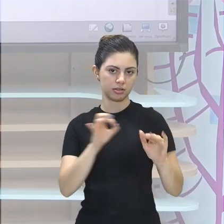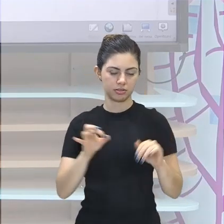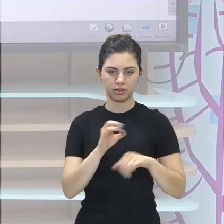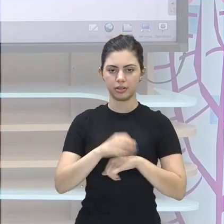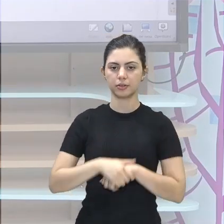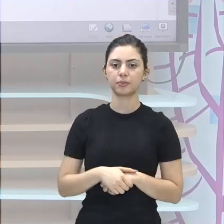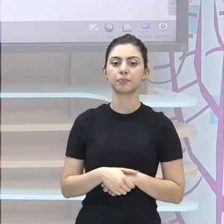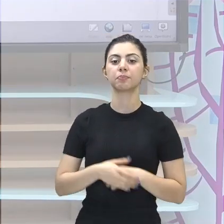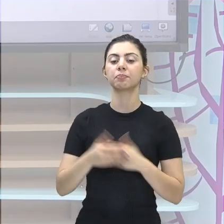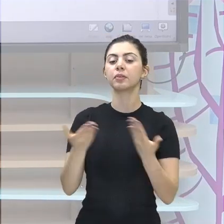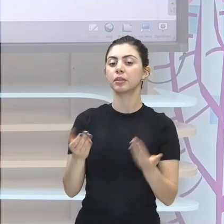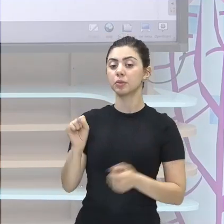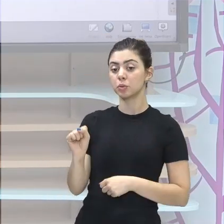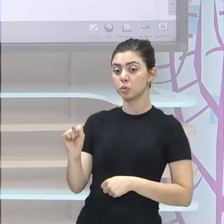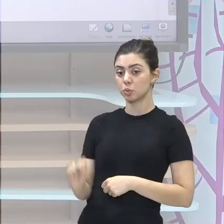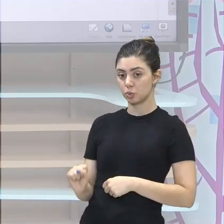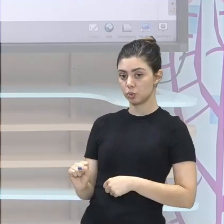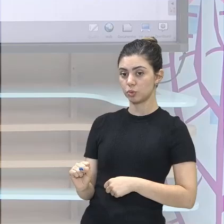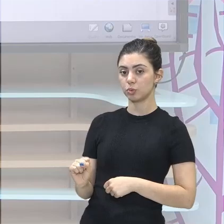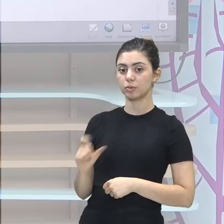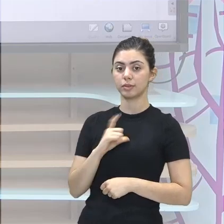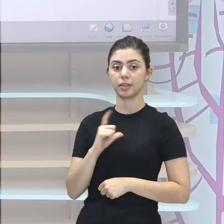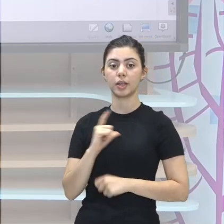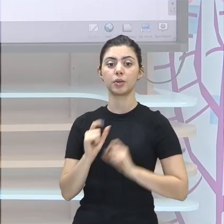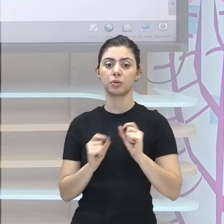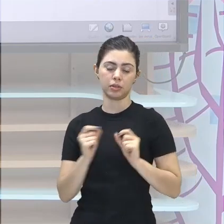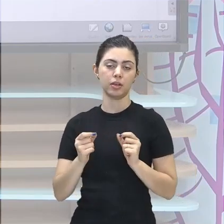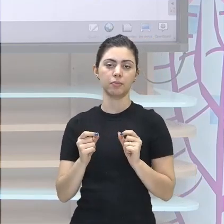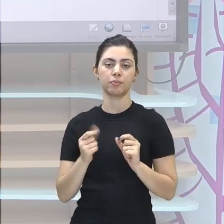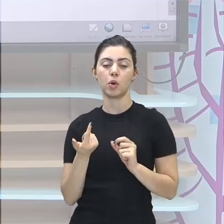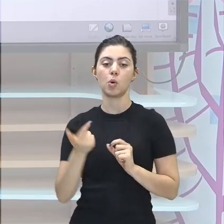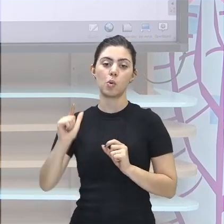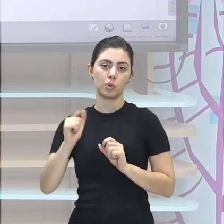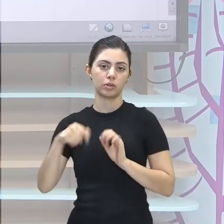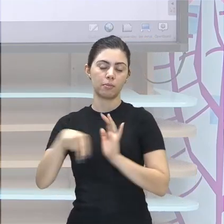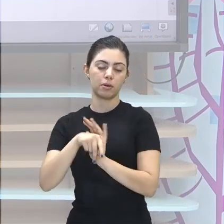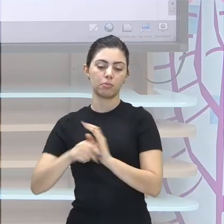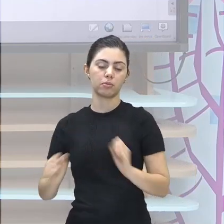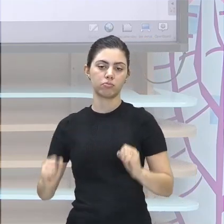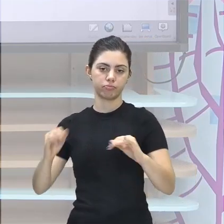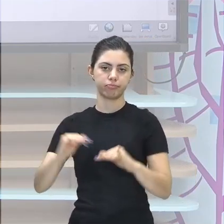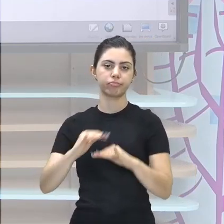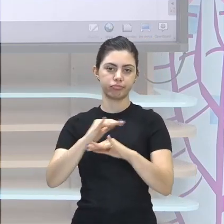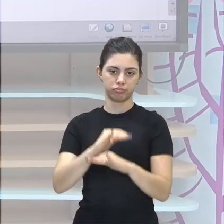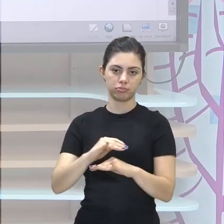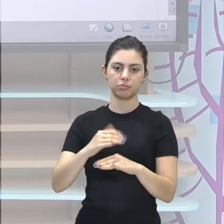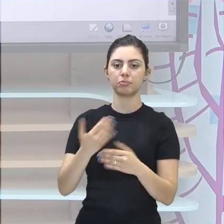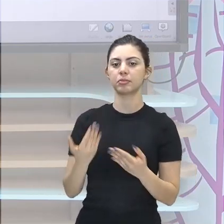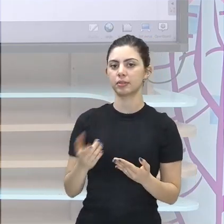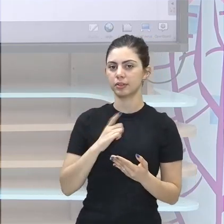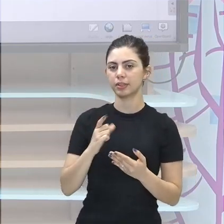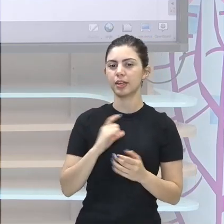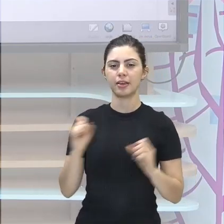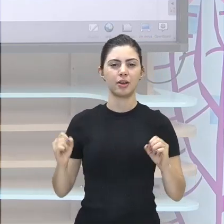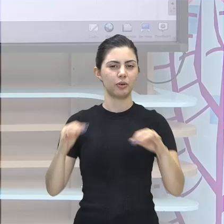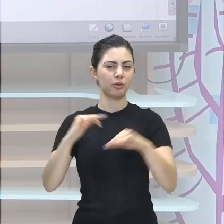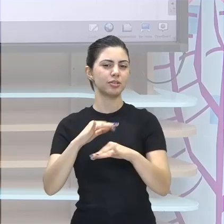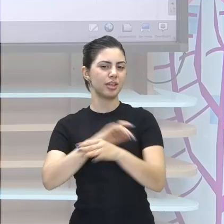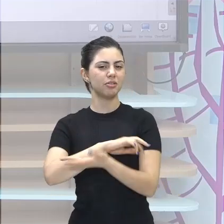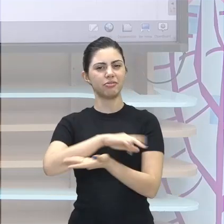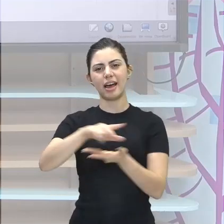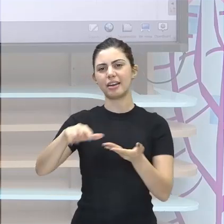Iraque. E aqui no sentido sul tem outra parte do Oceano Atlântico. Mais para cá tem o Oceano Índico também no